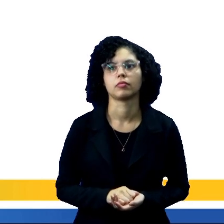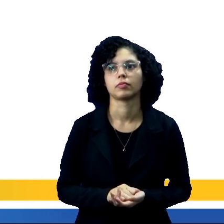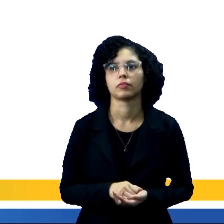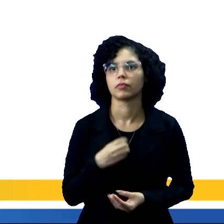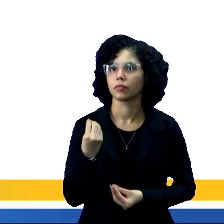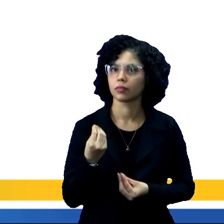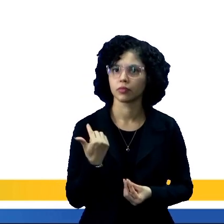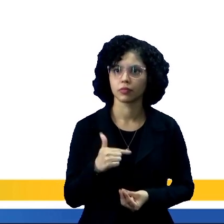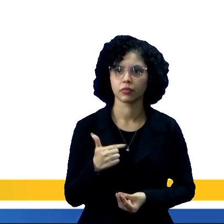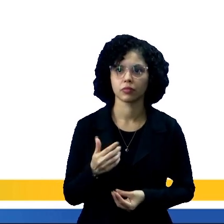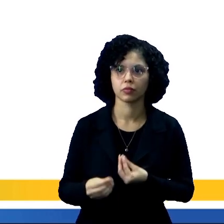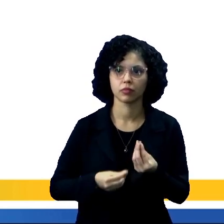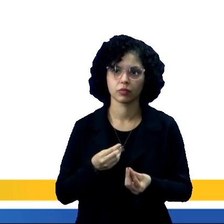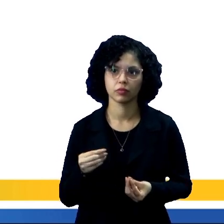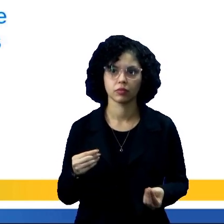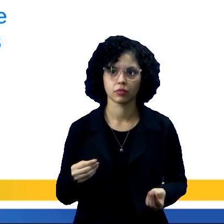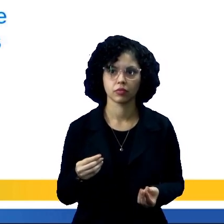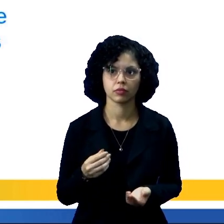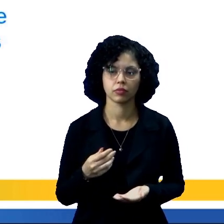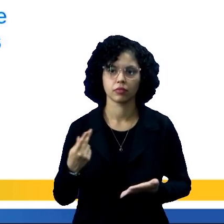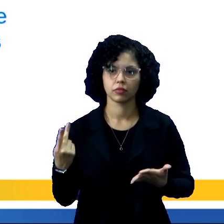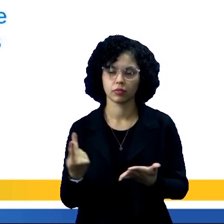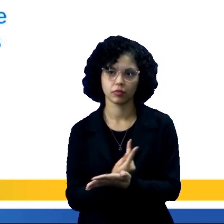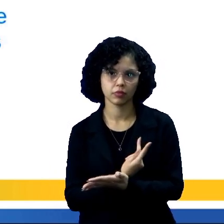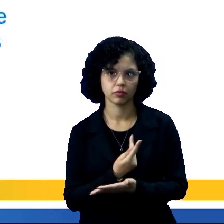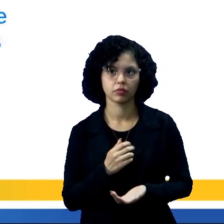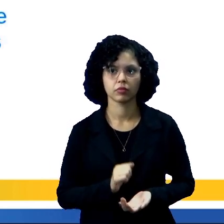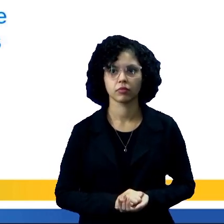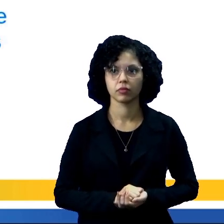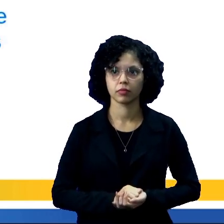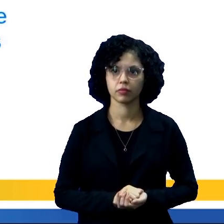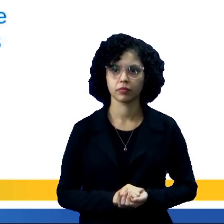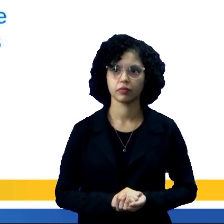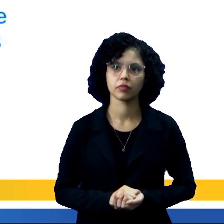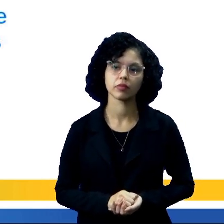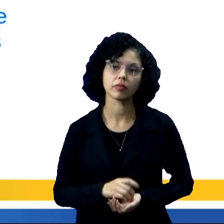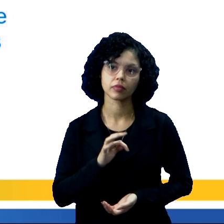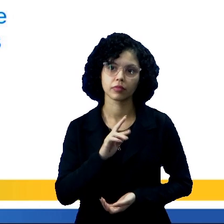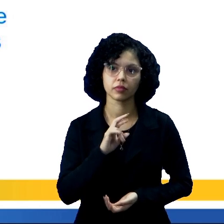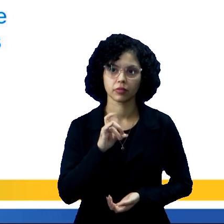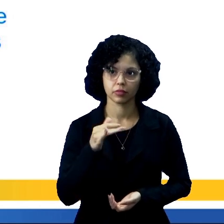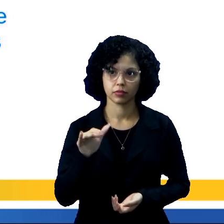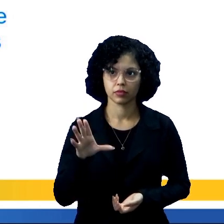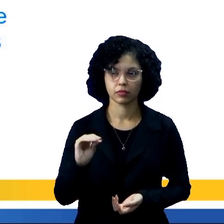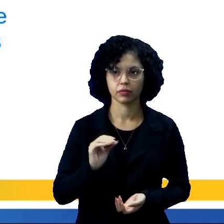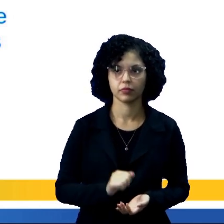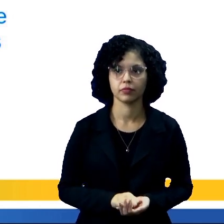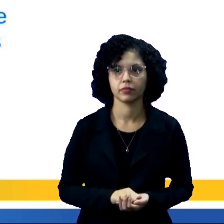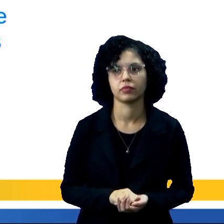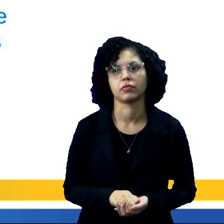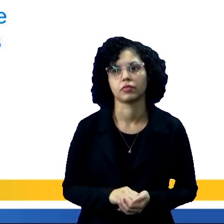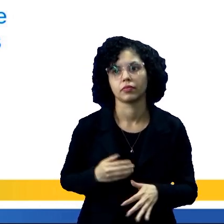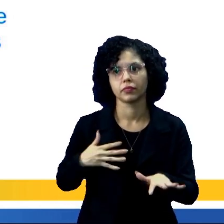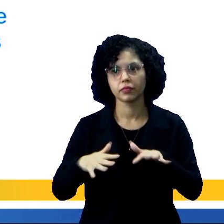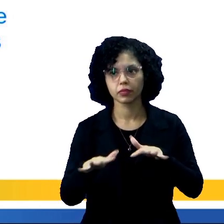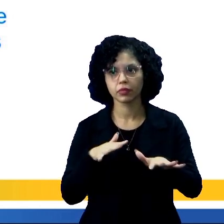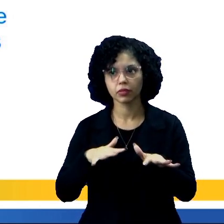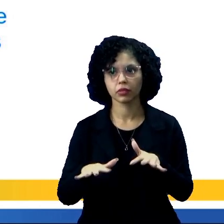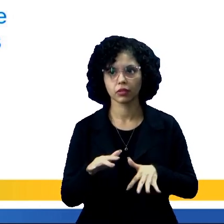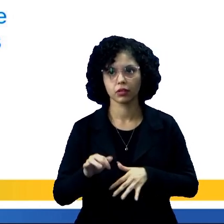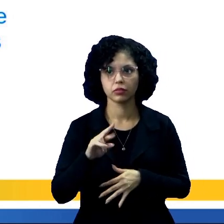tem como a gente... não tem como a gente dizer que não tem como saber. O movimento